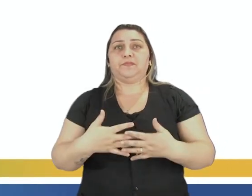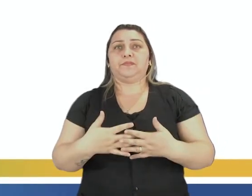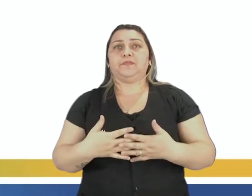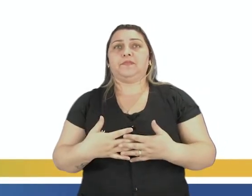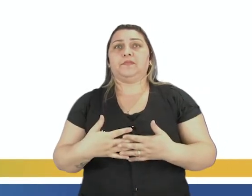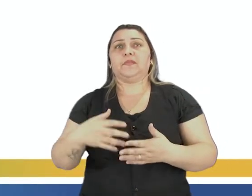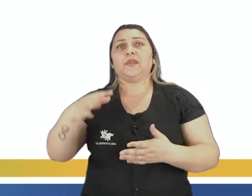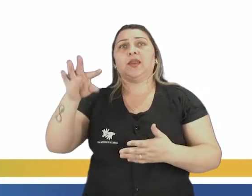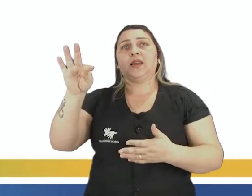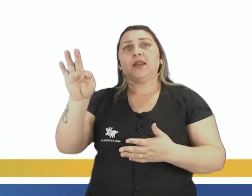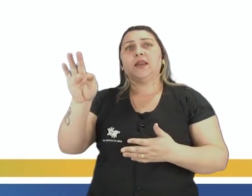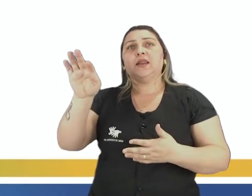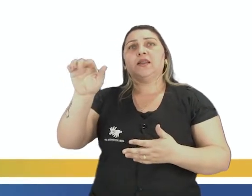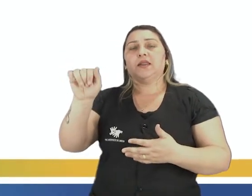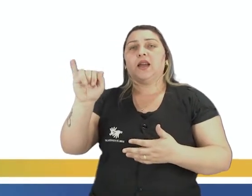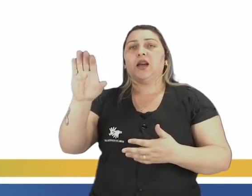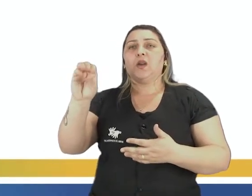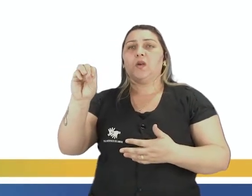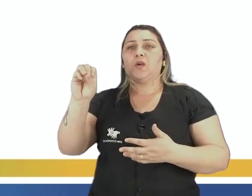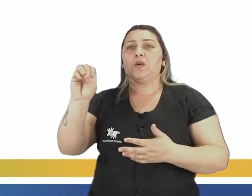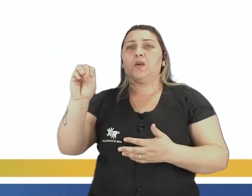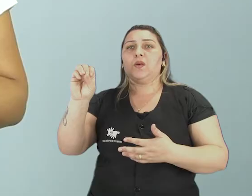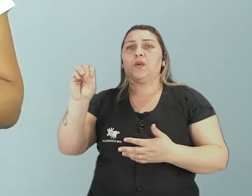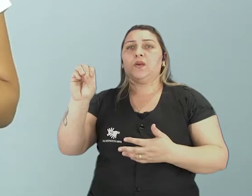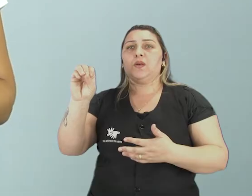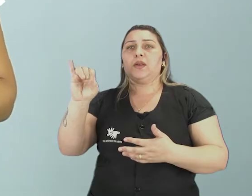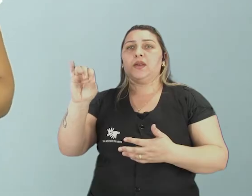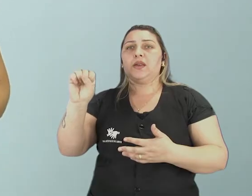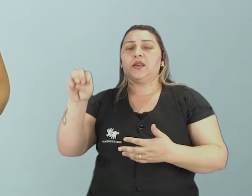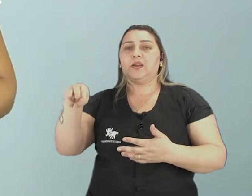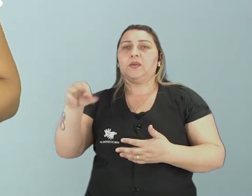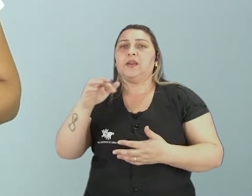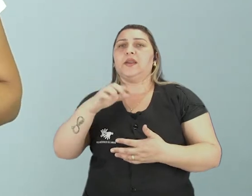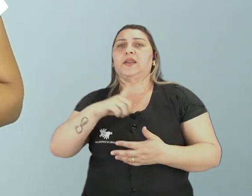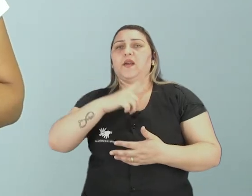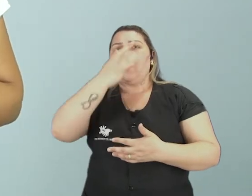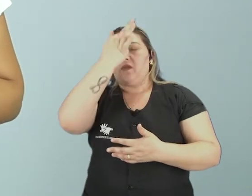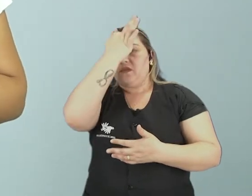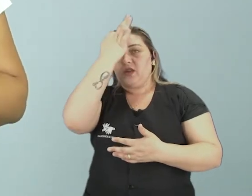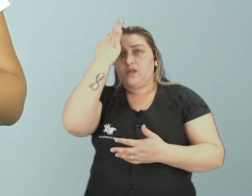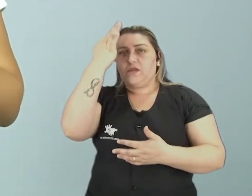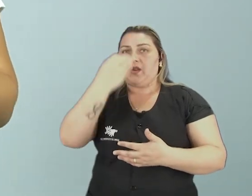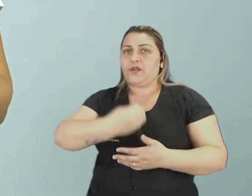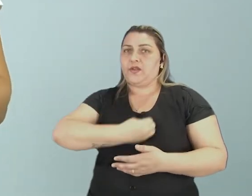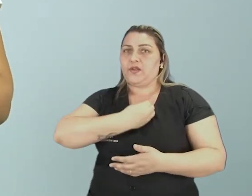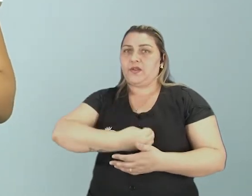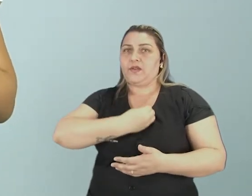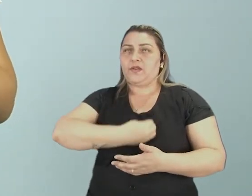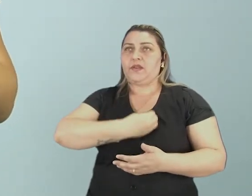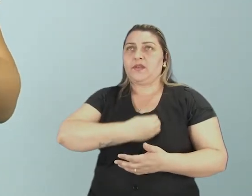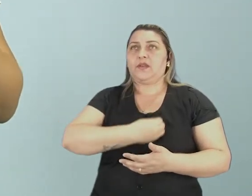no taoísmo, que é uma religião que ela tem uma filosofia de vida, que ela